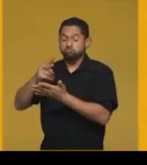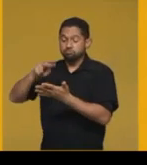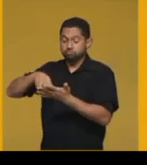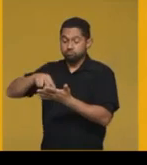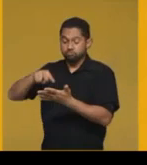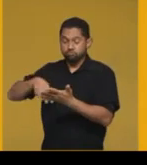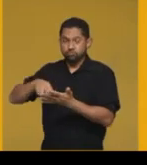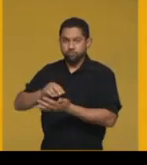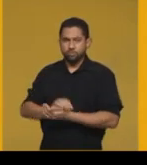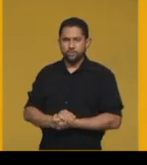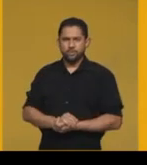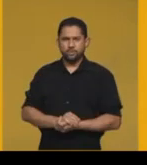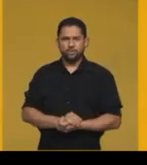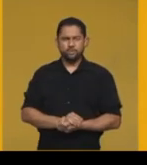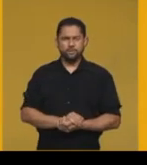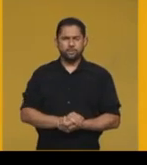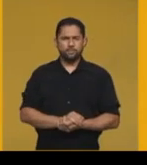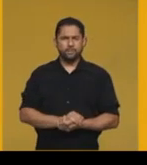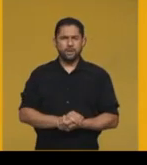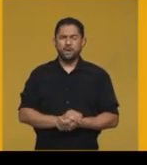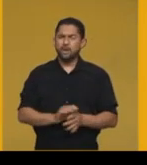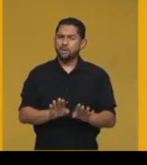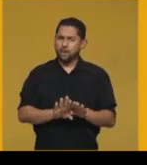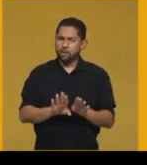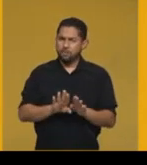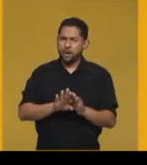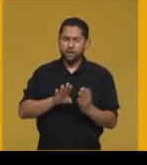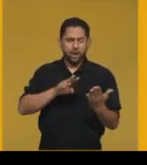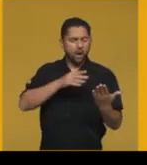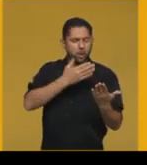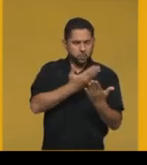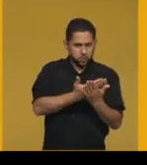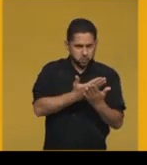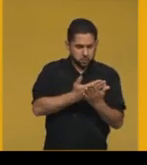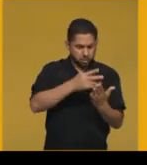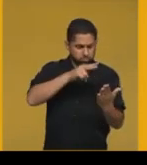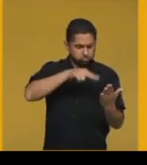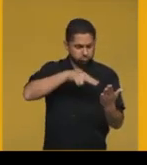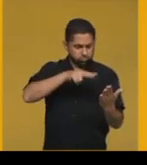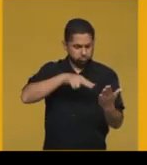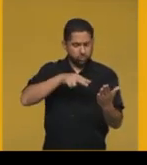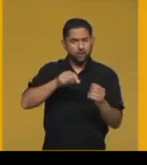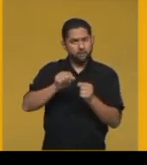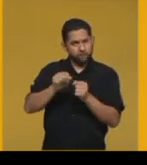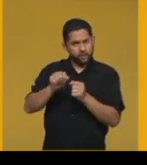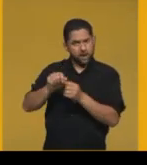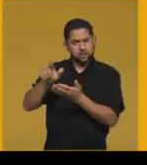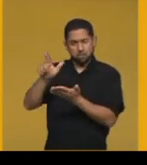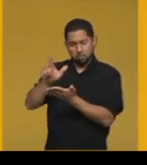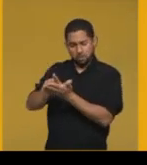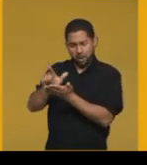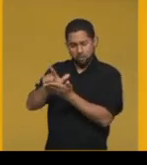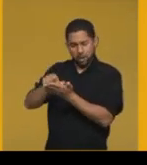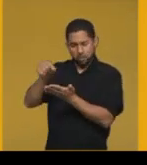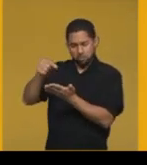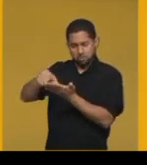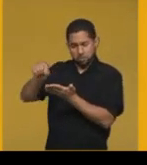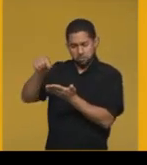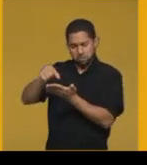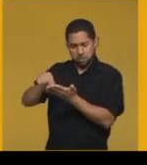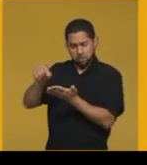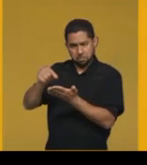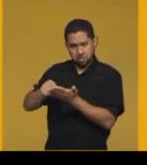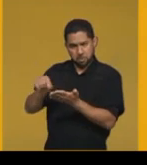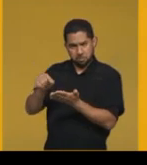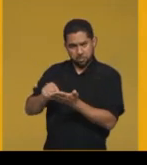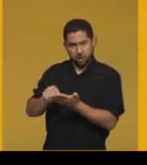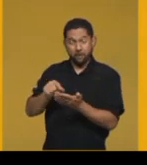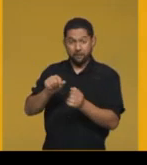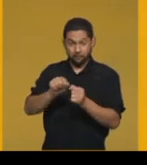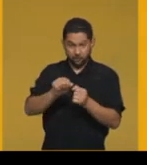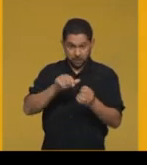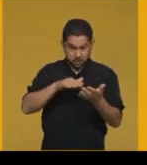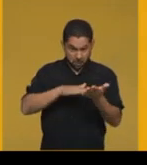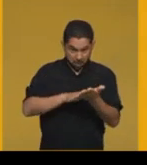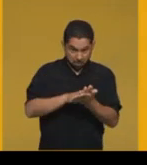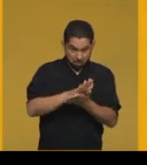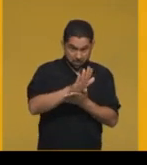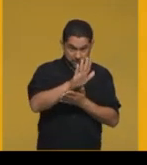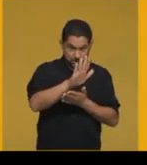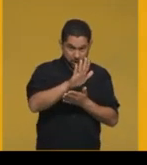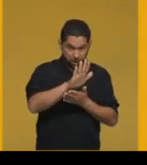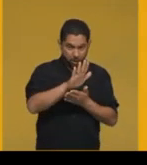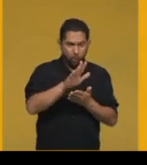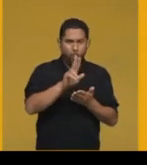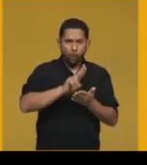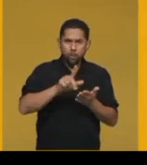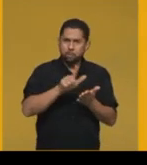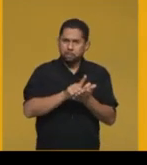Faça anotações. Tem lá a apostila do PET, se você imprimiu, faça anotações a lápis. Se você não imprimiu e